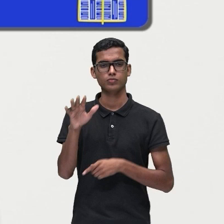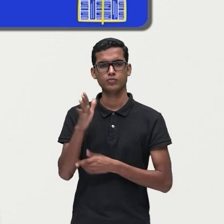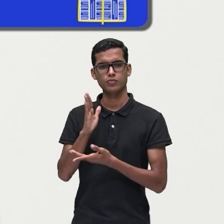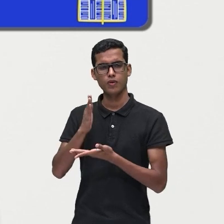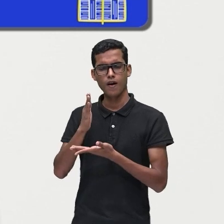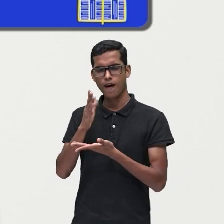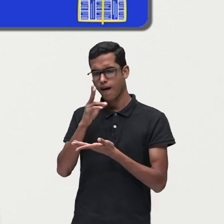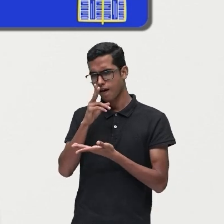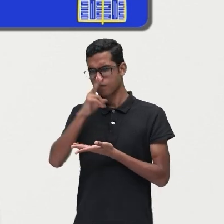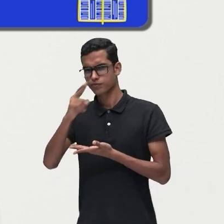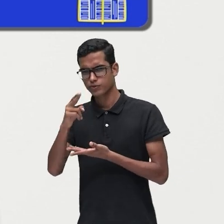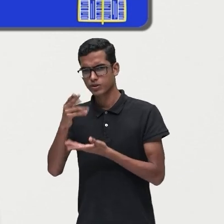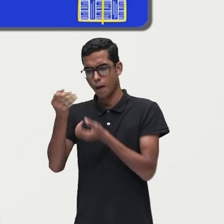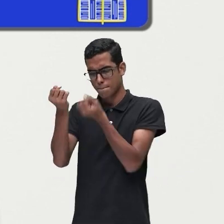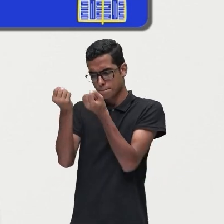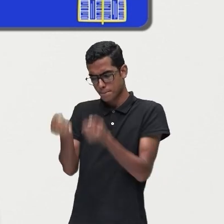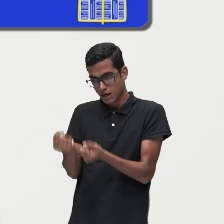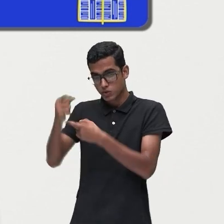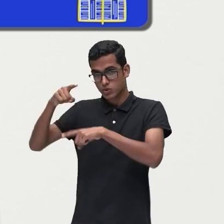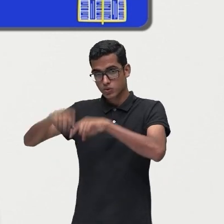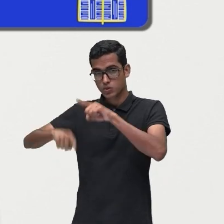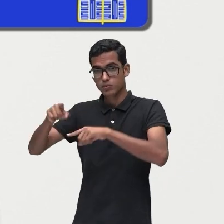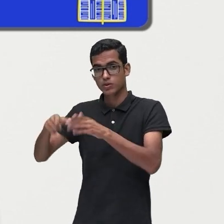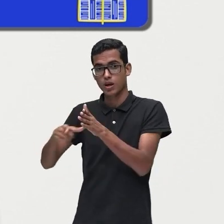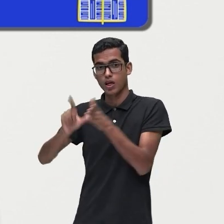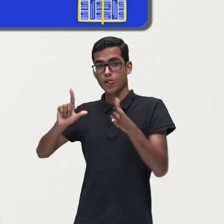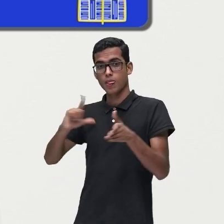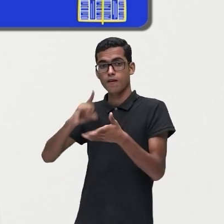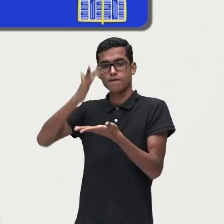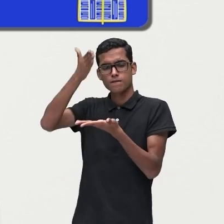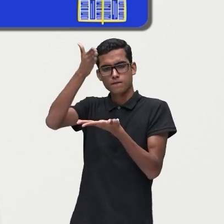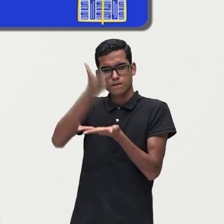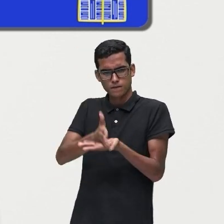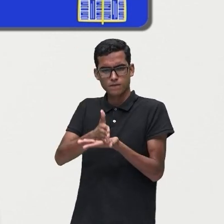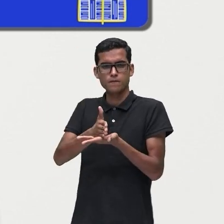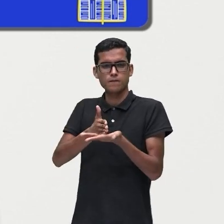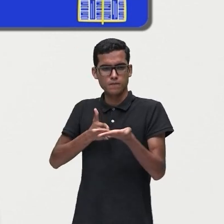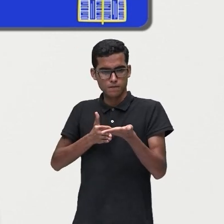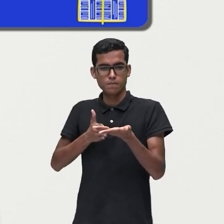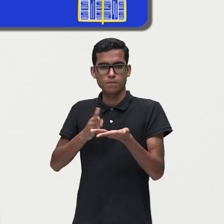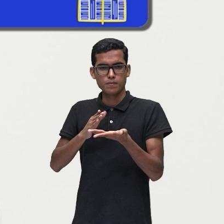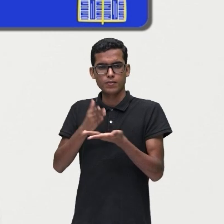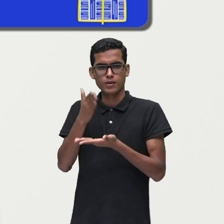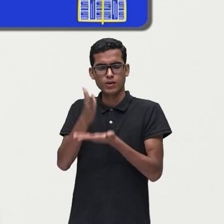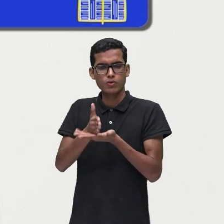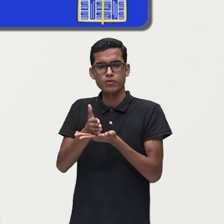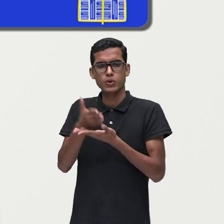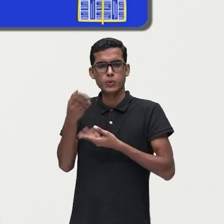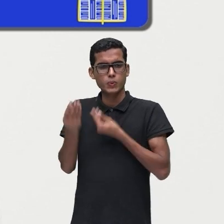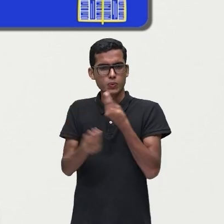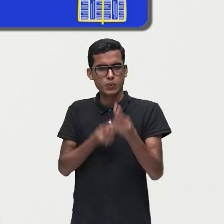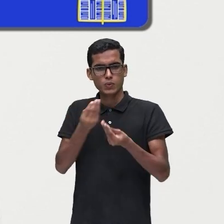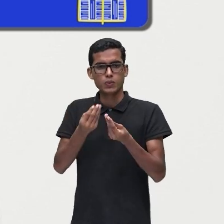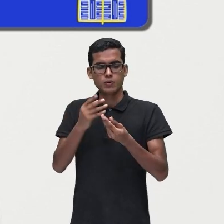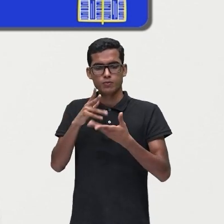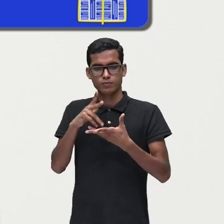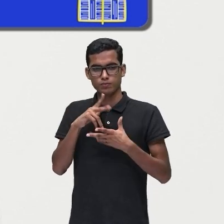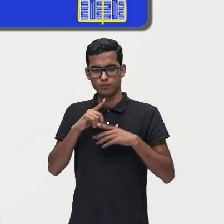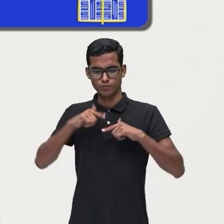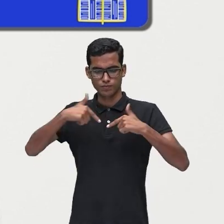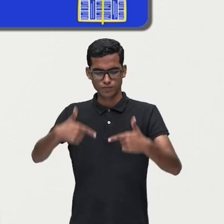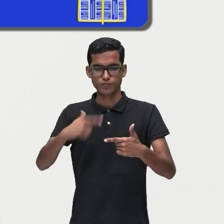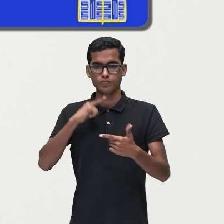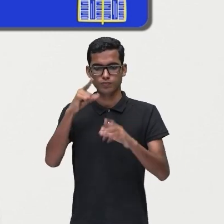objeto da figura anterior será dividida ao meio pela ação das polias 2, 3